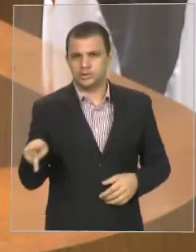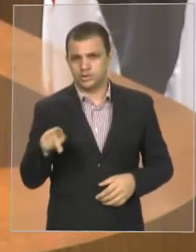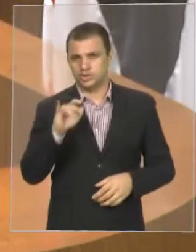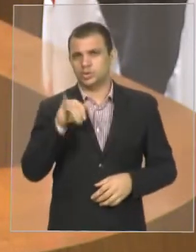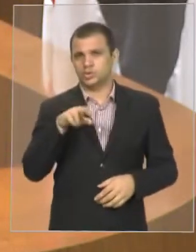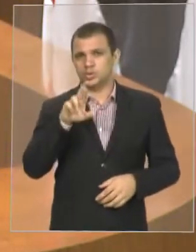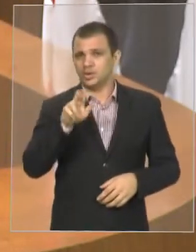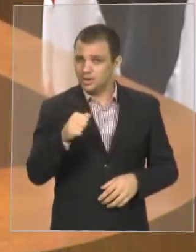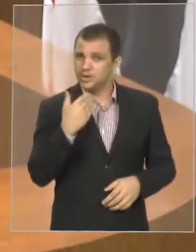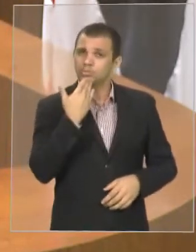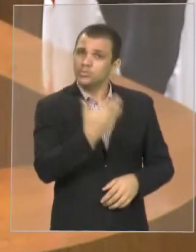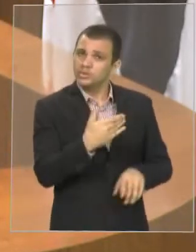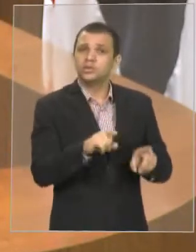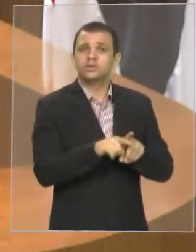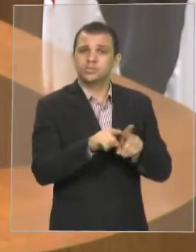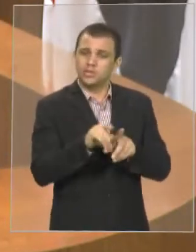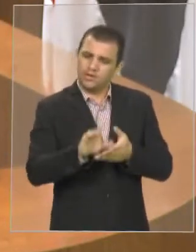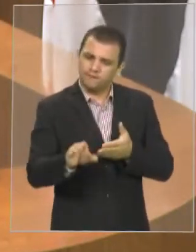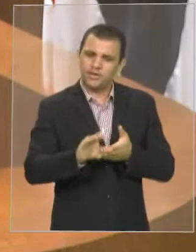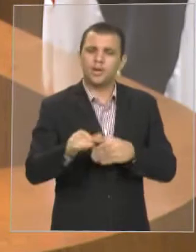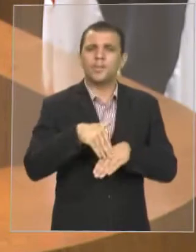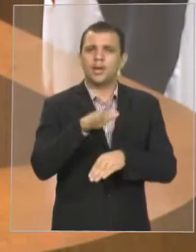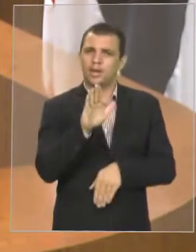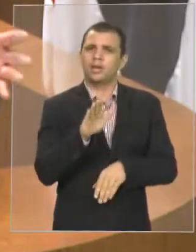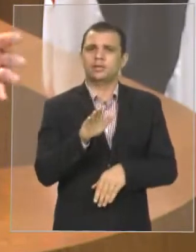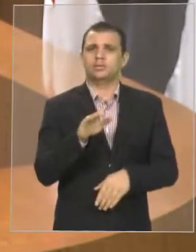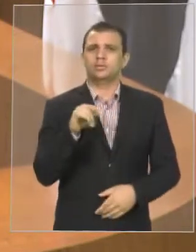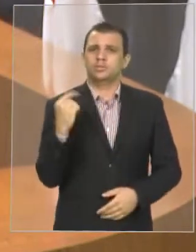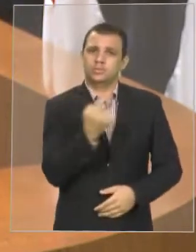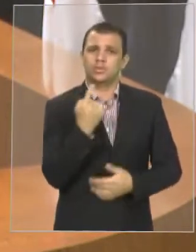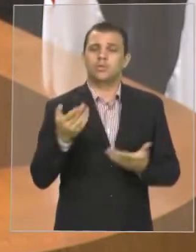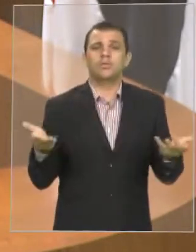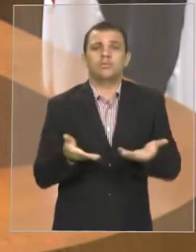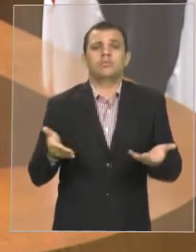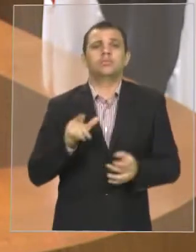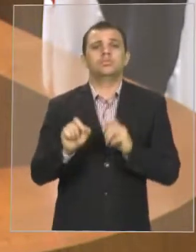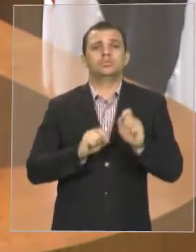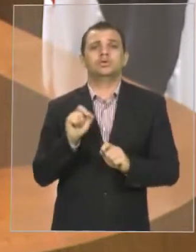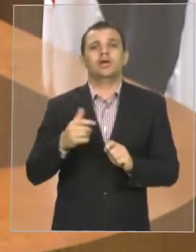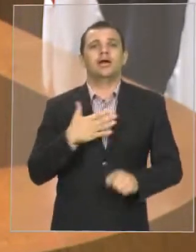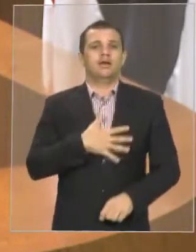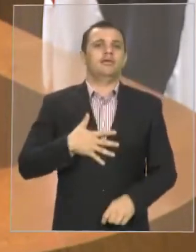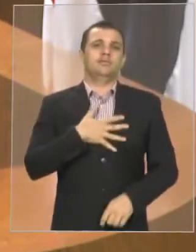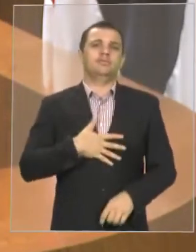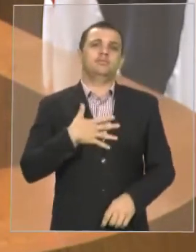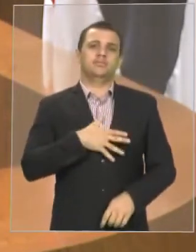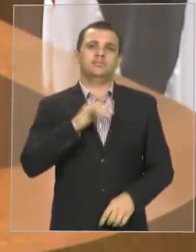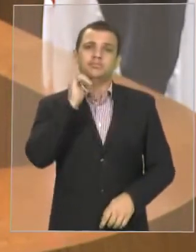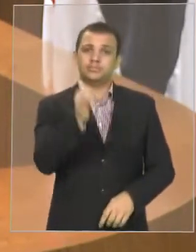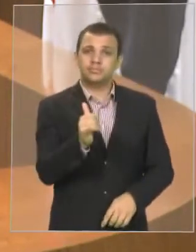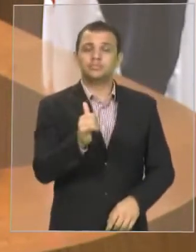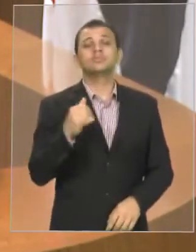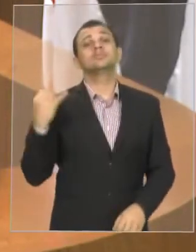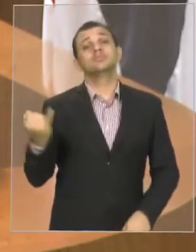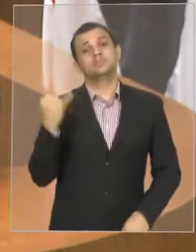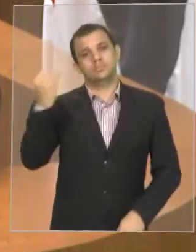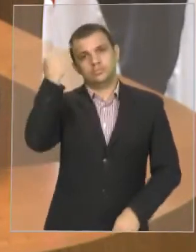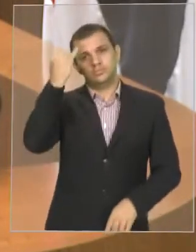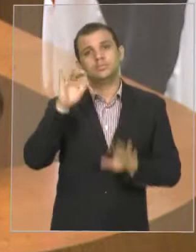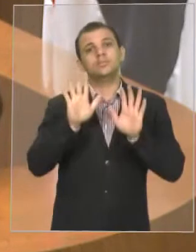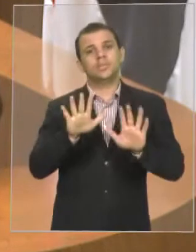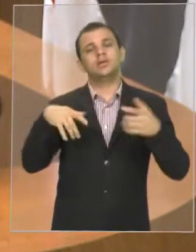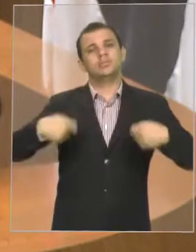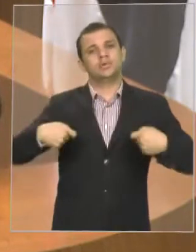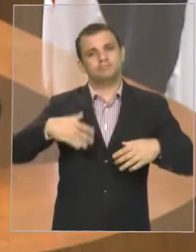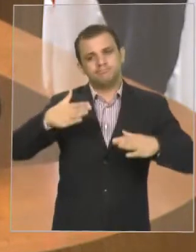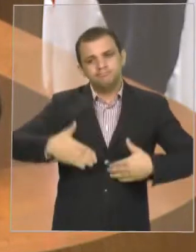não estamos, na verdade, aqui a contento, né, dando essa informação. Foi algo importante, mas precisamos, de fato,